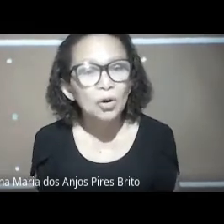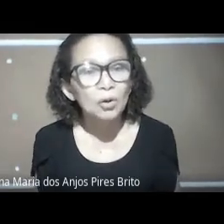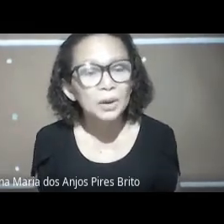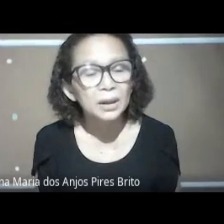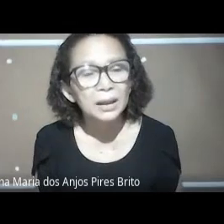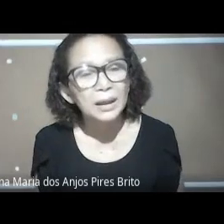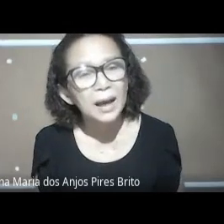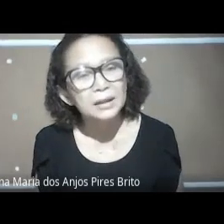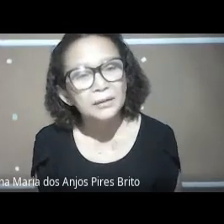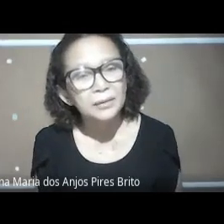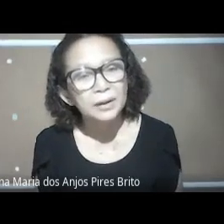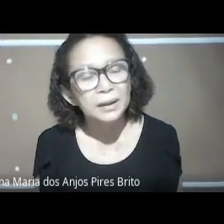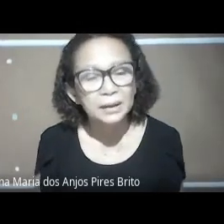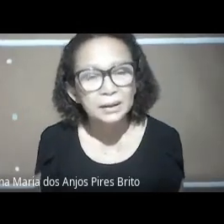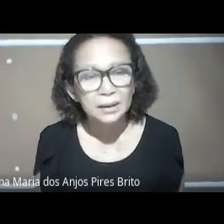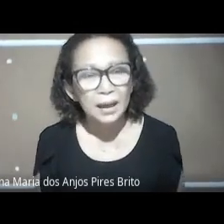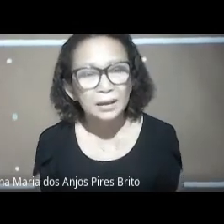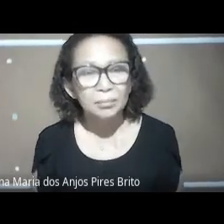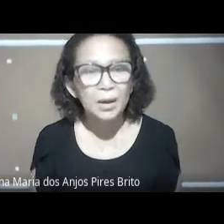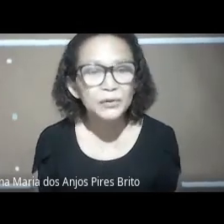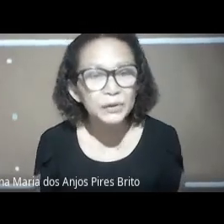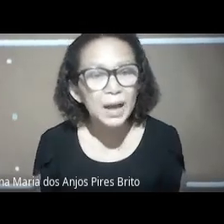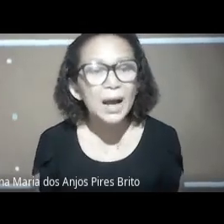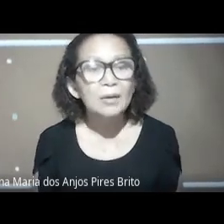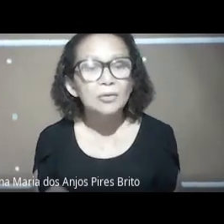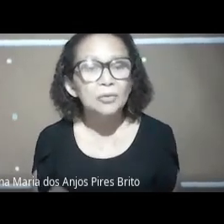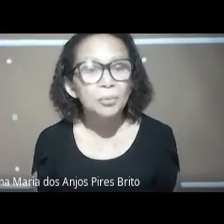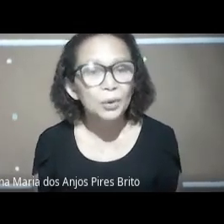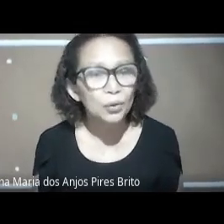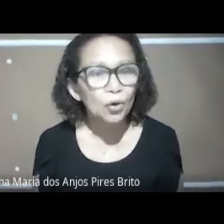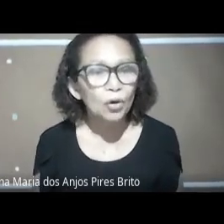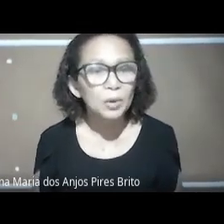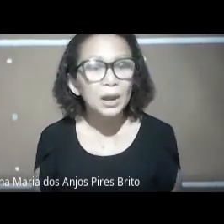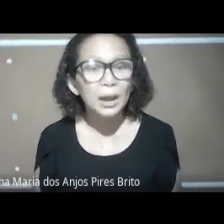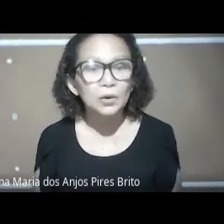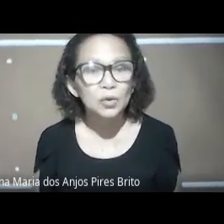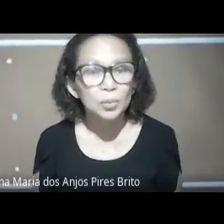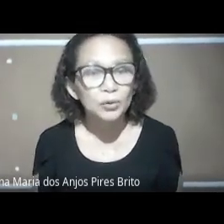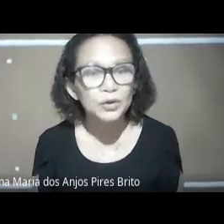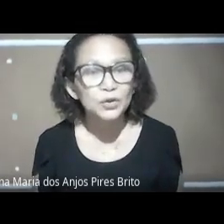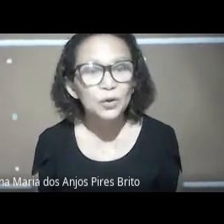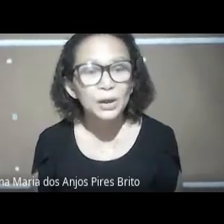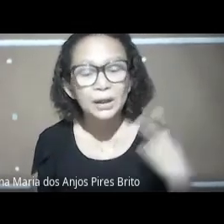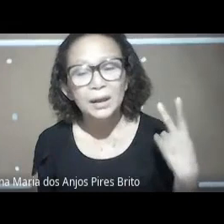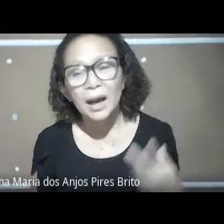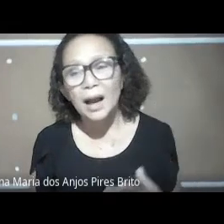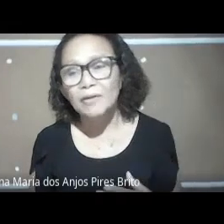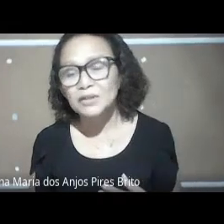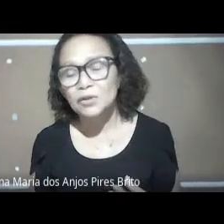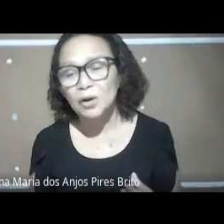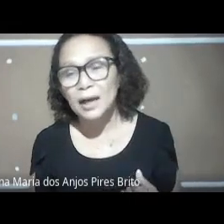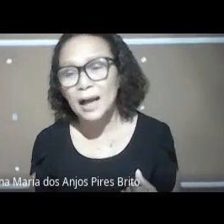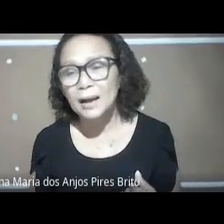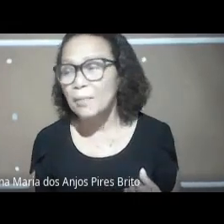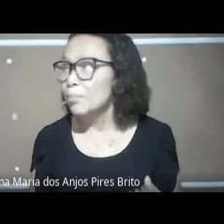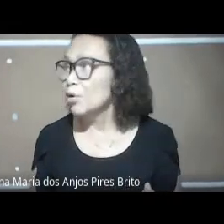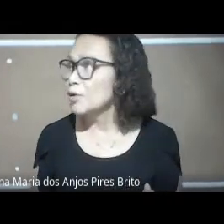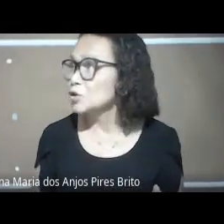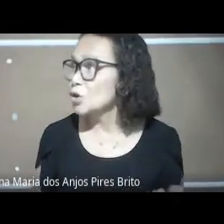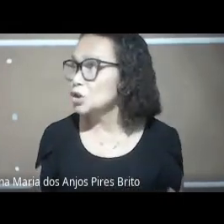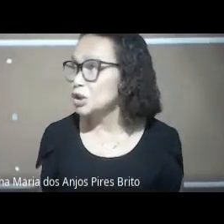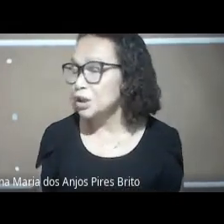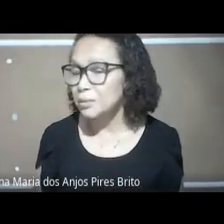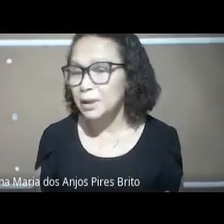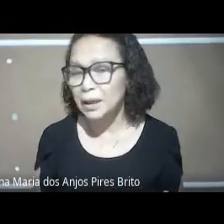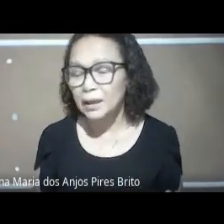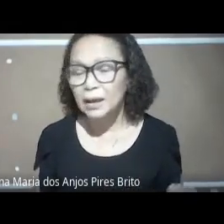substituindo o nome, aí já fica tá, meu sinal, meu nome, eu sou professora. Vocês vão trocar